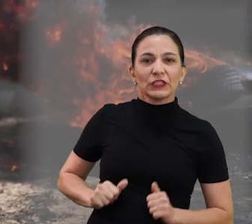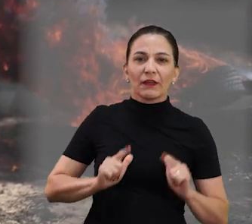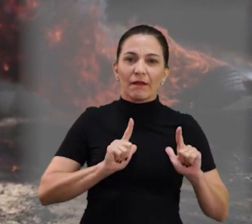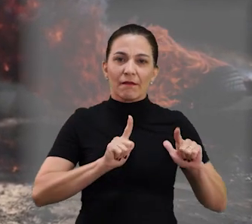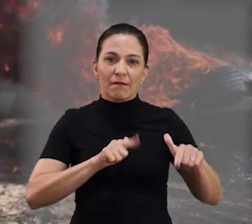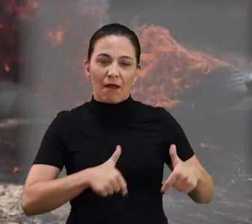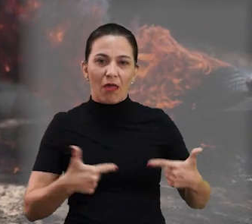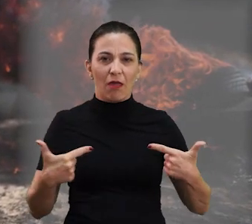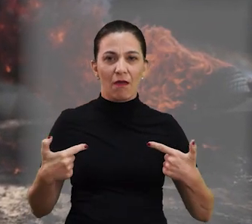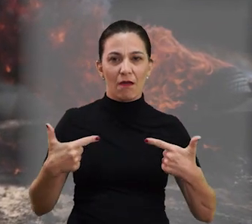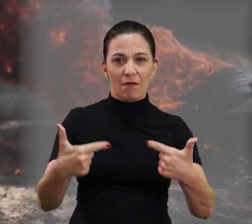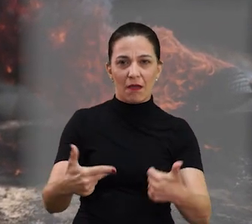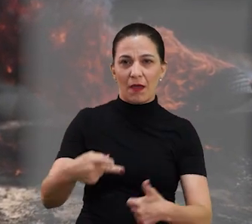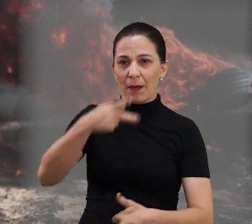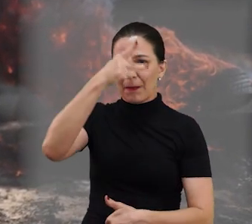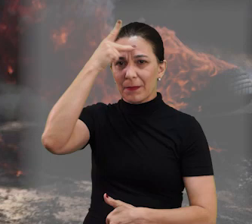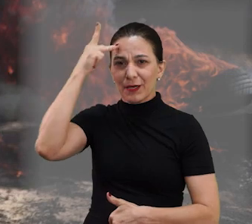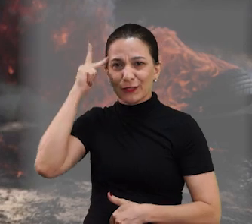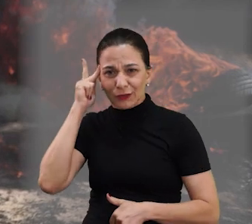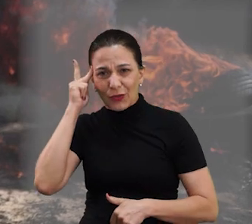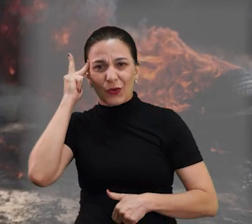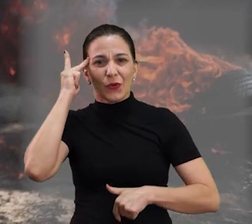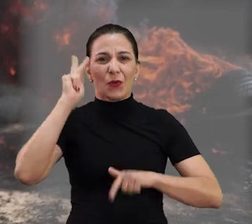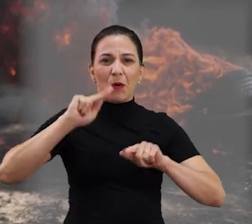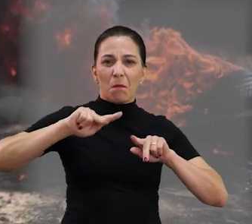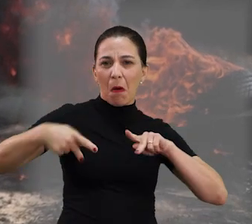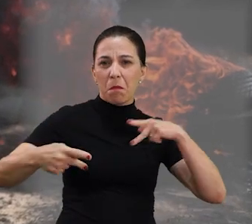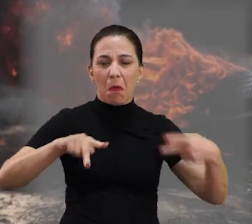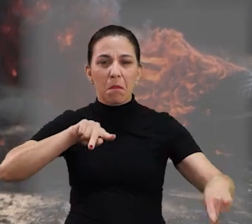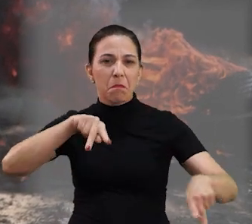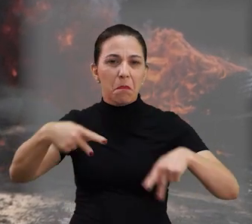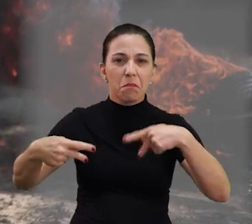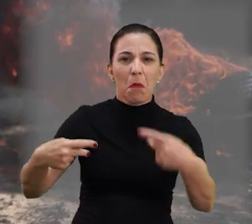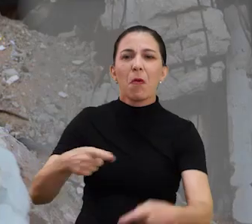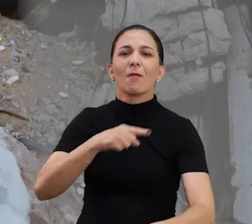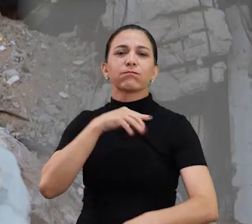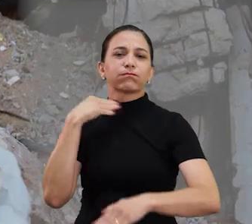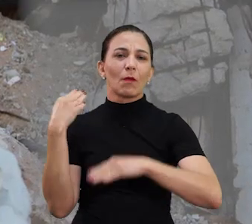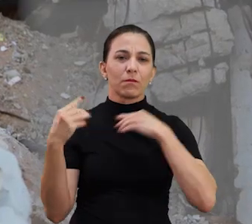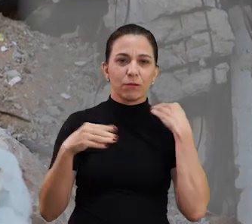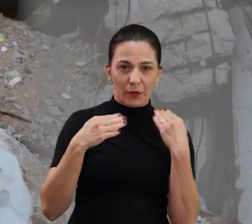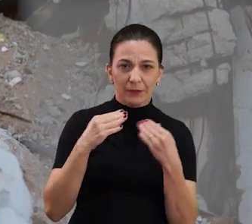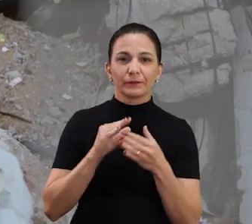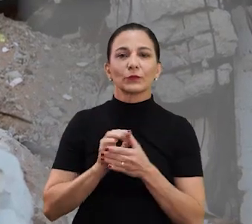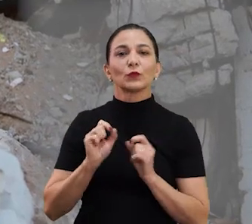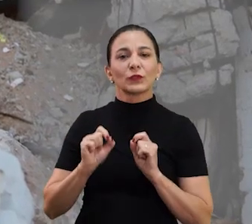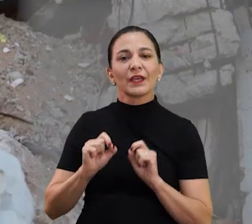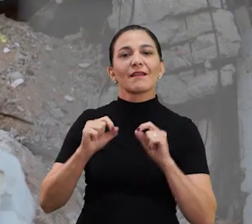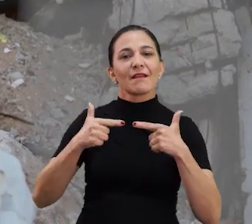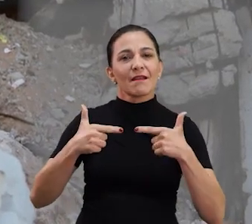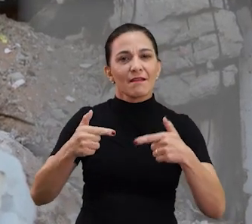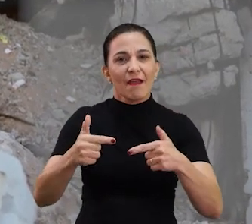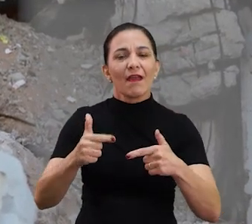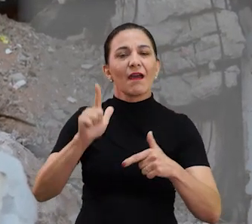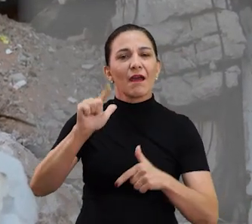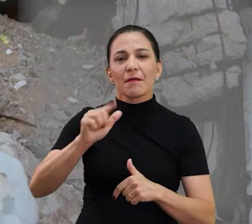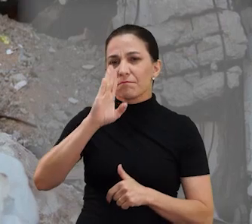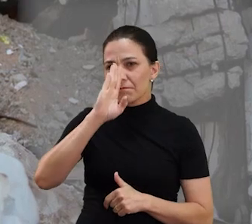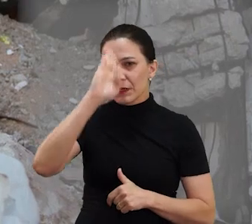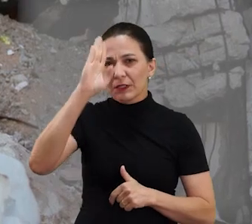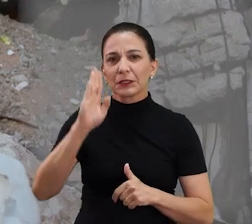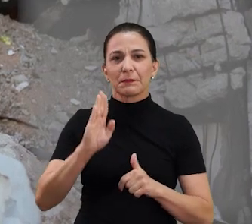confrontos entre palestinos e israelenses foi o ponto de partida da discussão que considerou a guerra um dos maiores